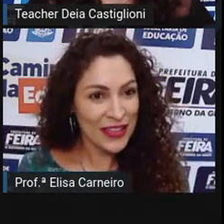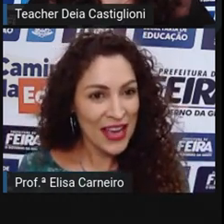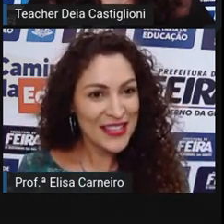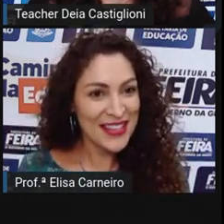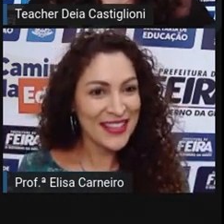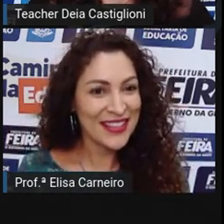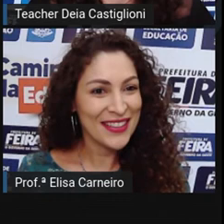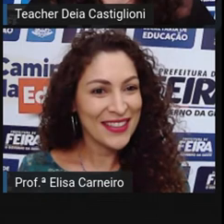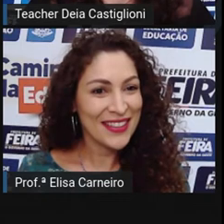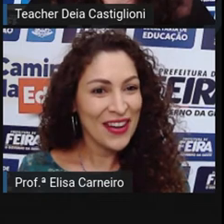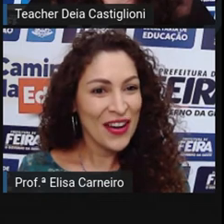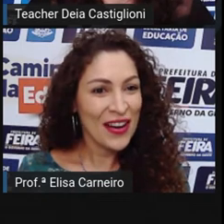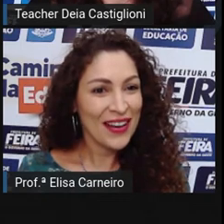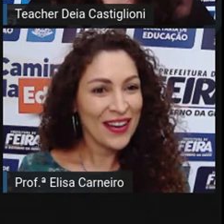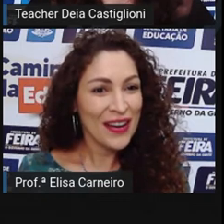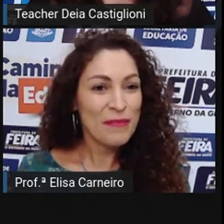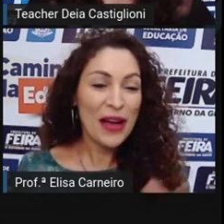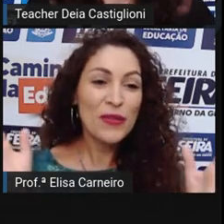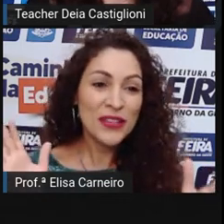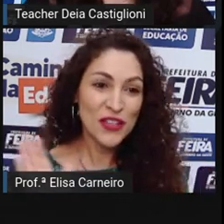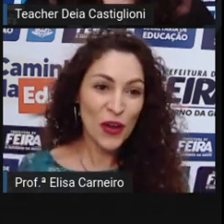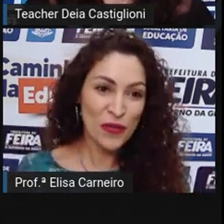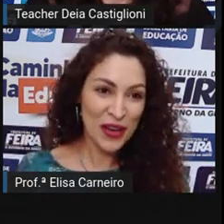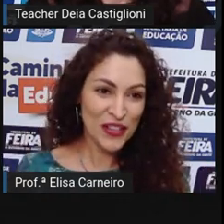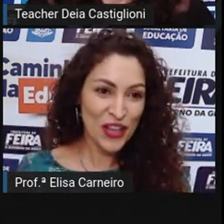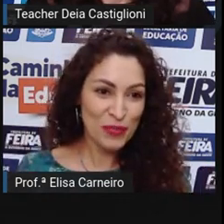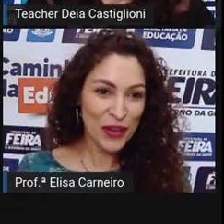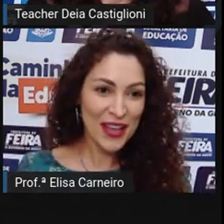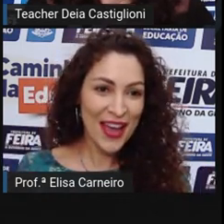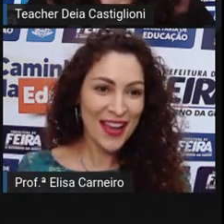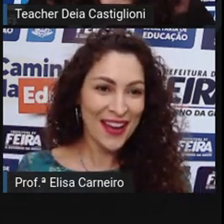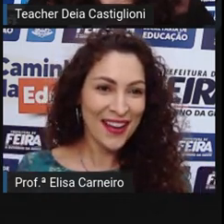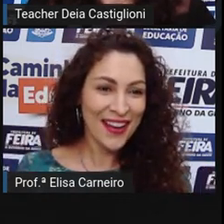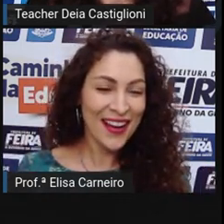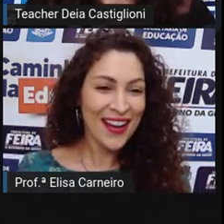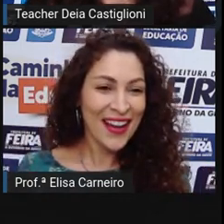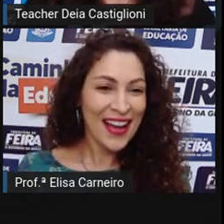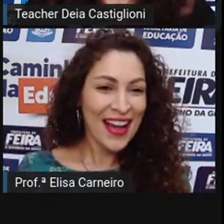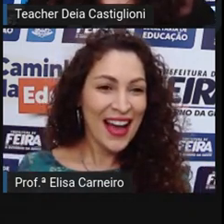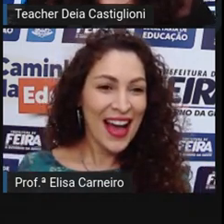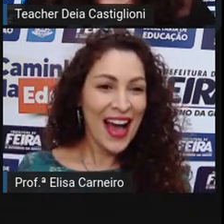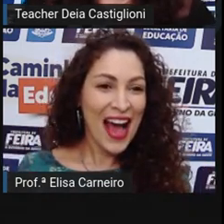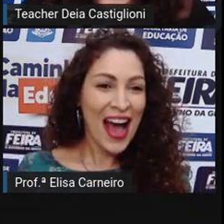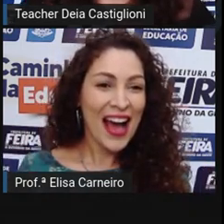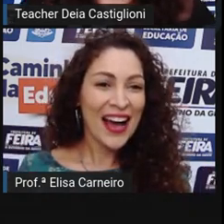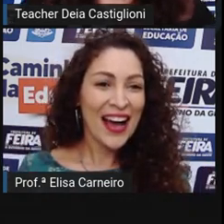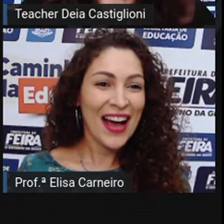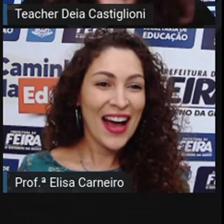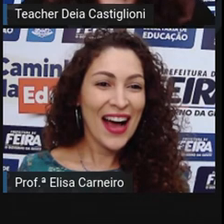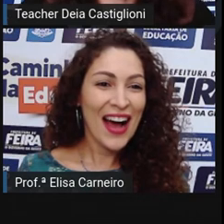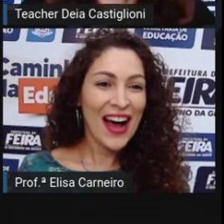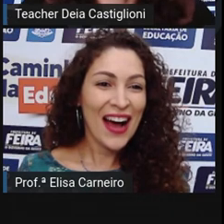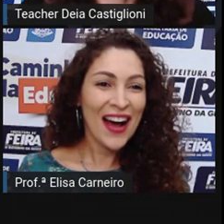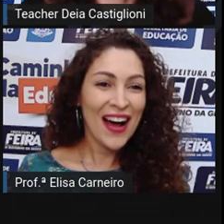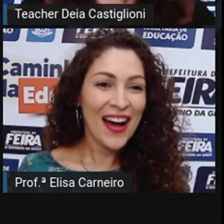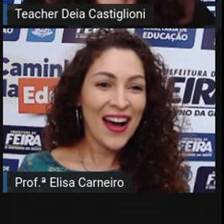é verdade? Pergunta de novo pra gente, Prodeia. Vamos lá. How are